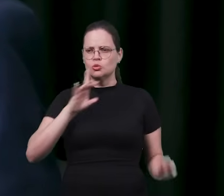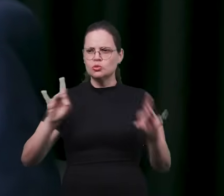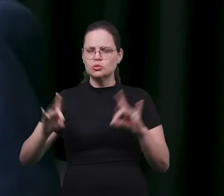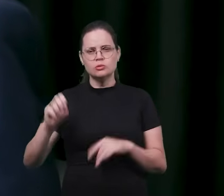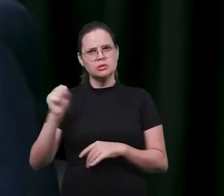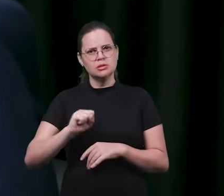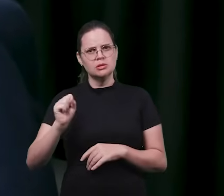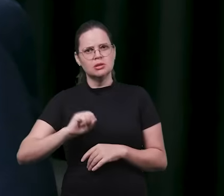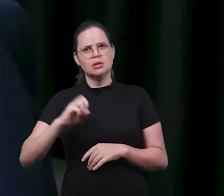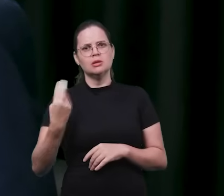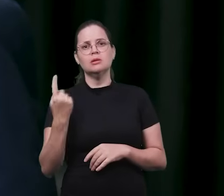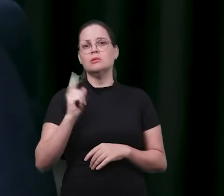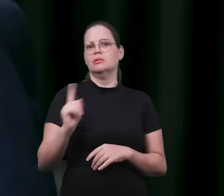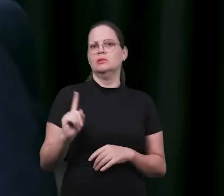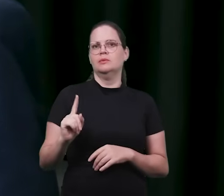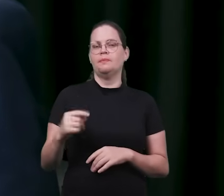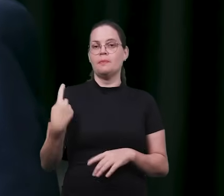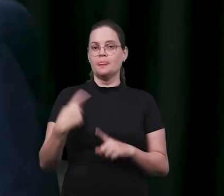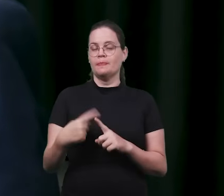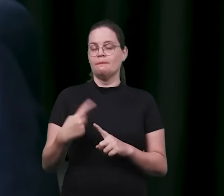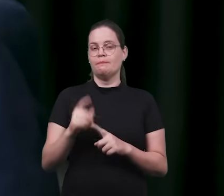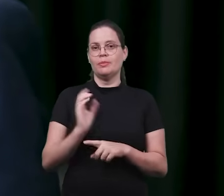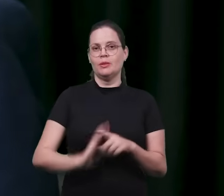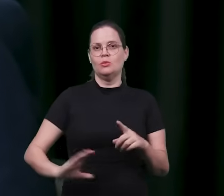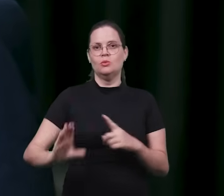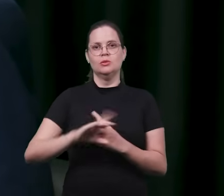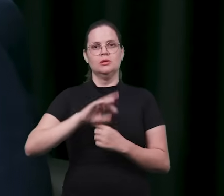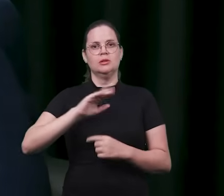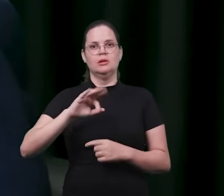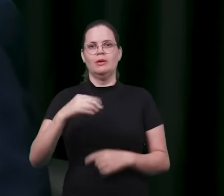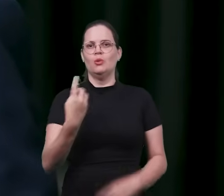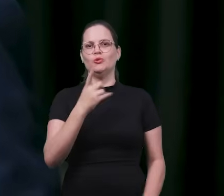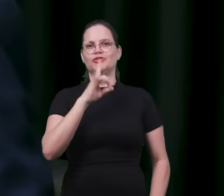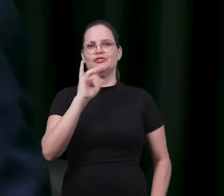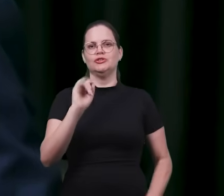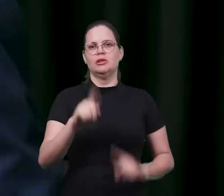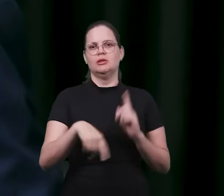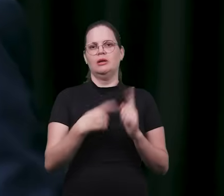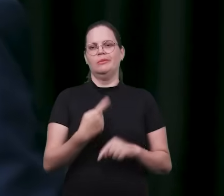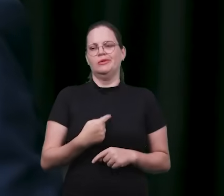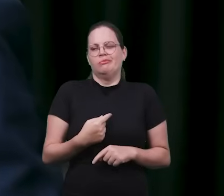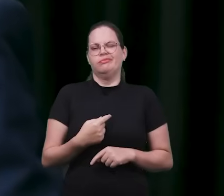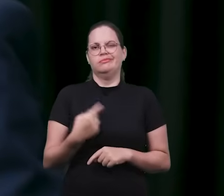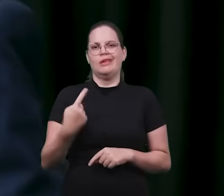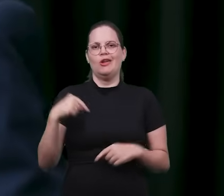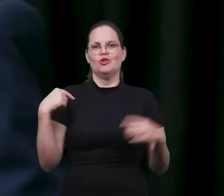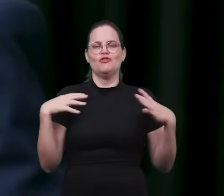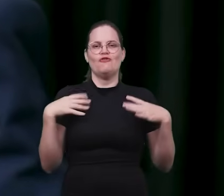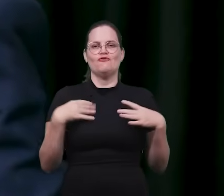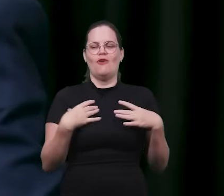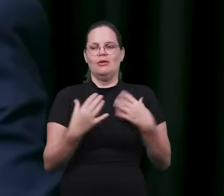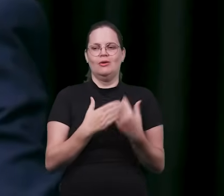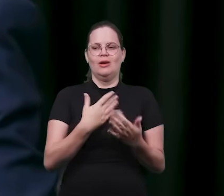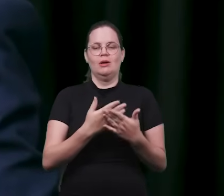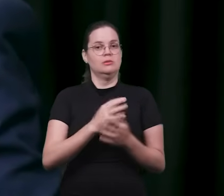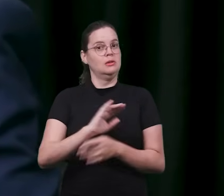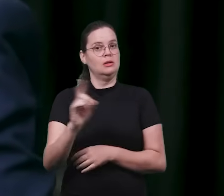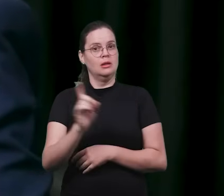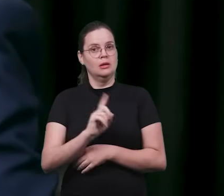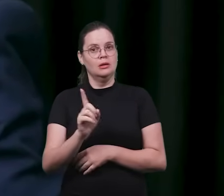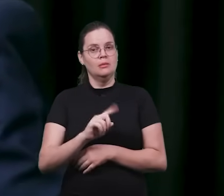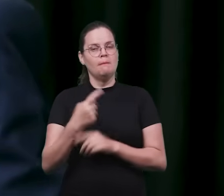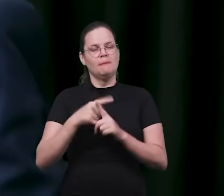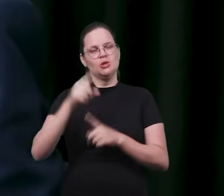não era, né, um dia, agora está de folga, depois volta. Não, era